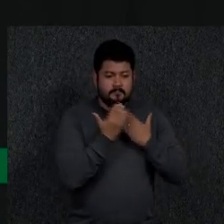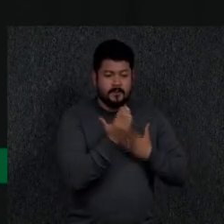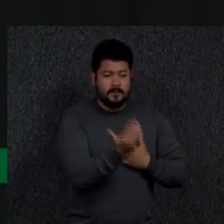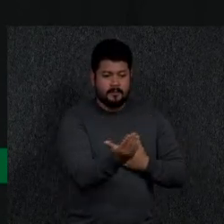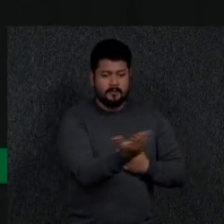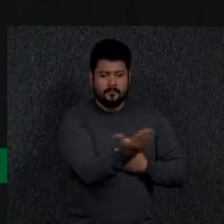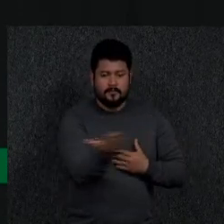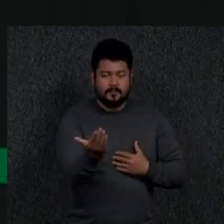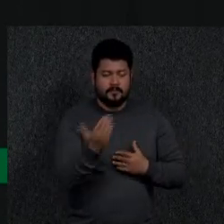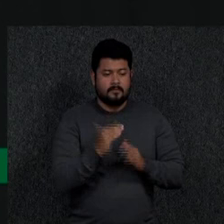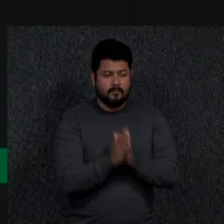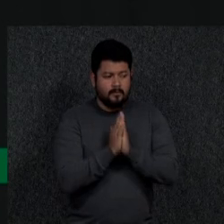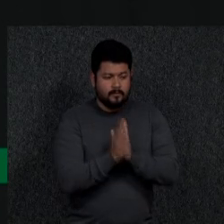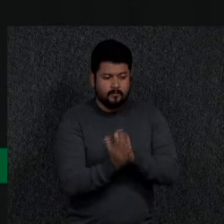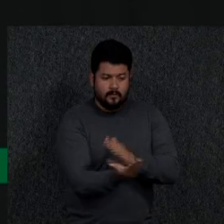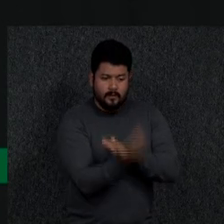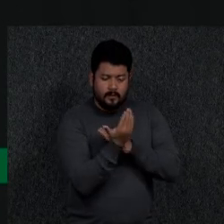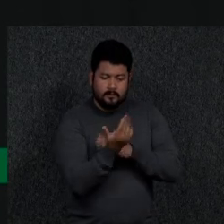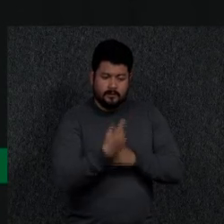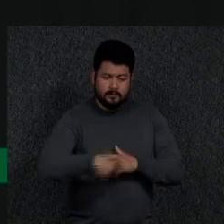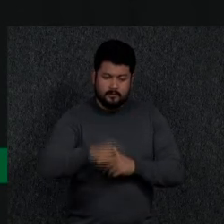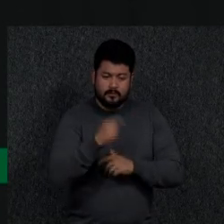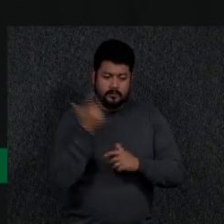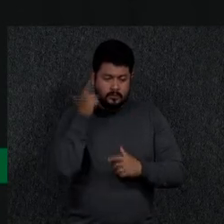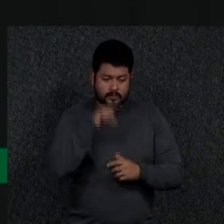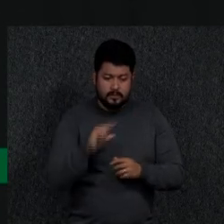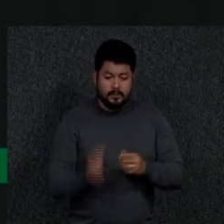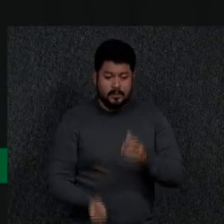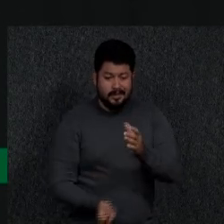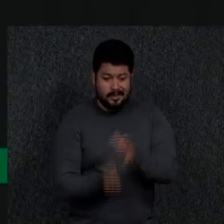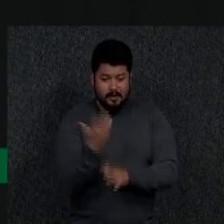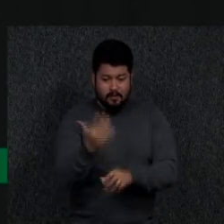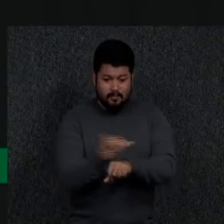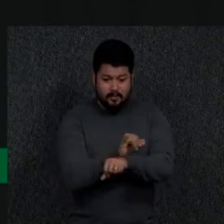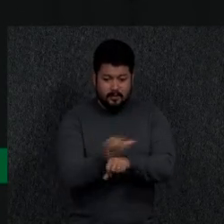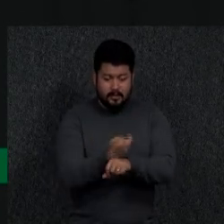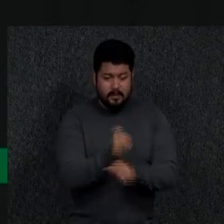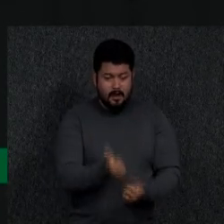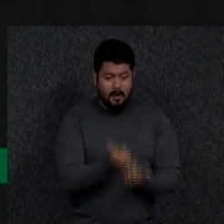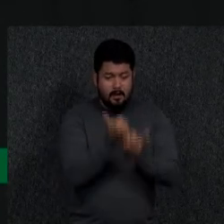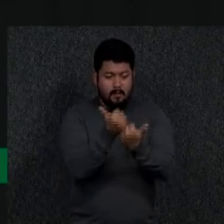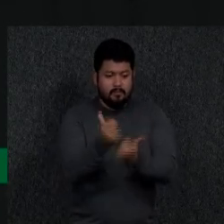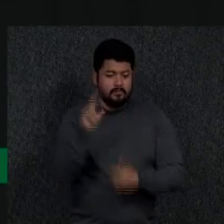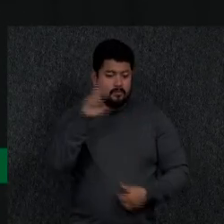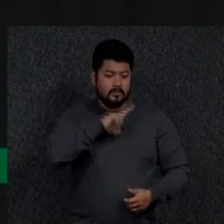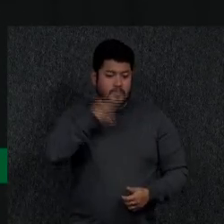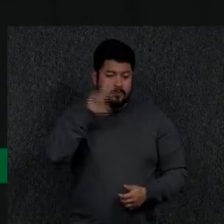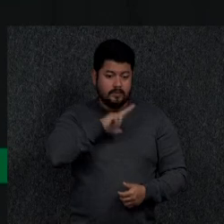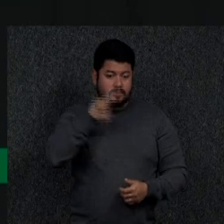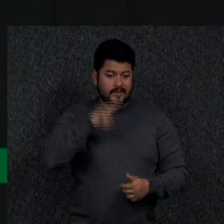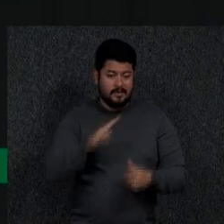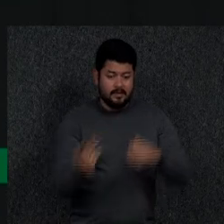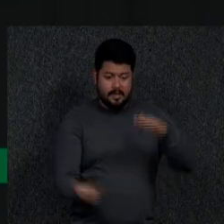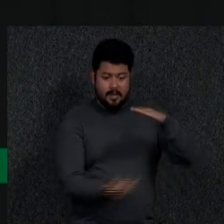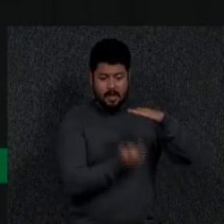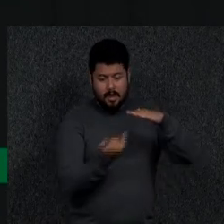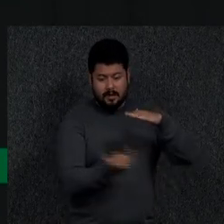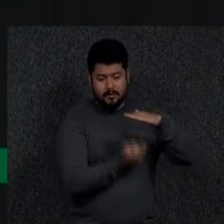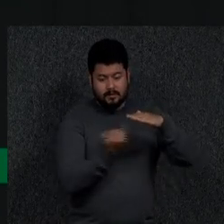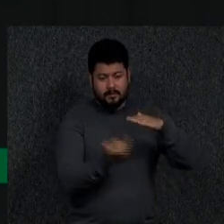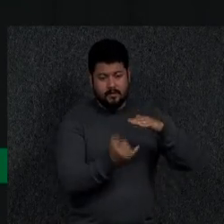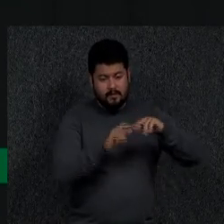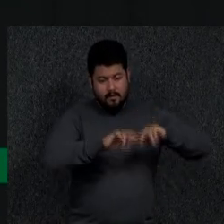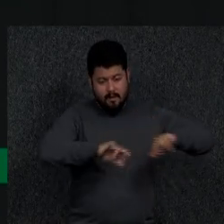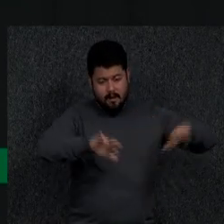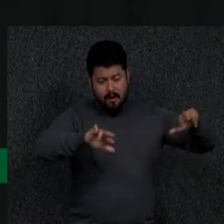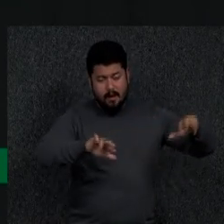região, garantindo que o Polo Moda Sul continue uma fonte de emprego e prosperidade, o qual já tem